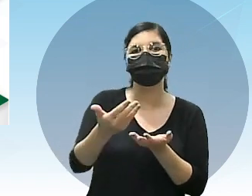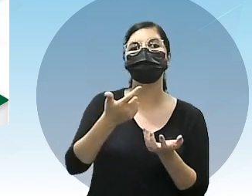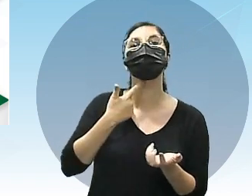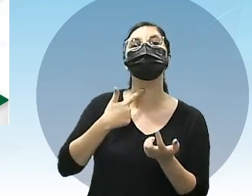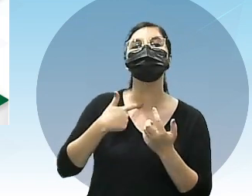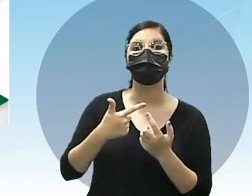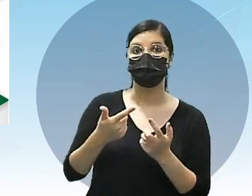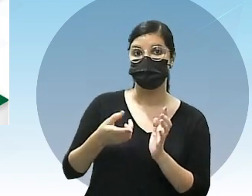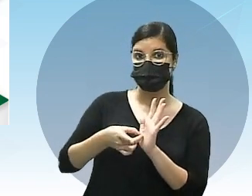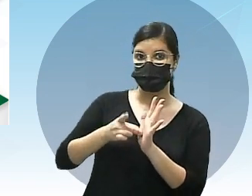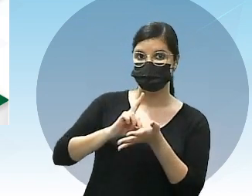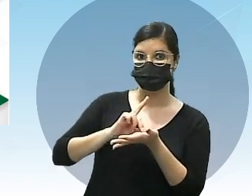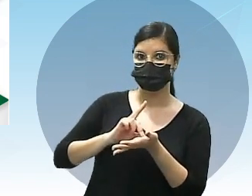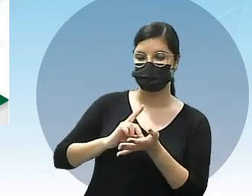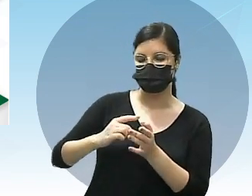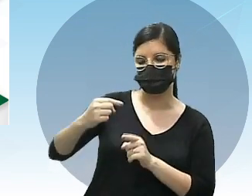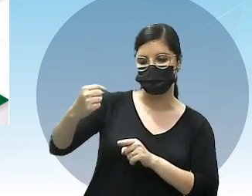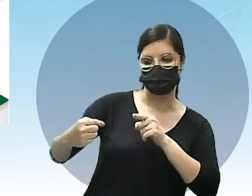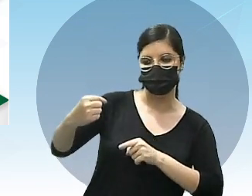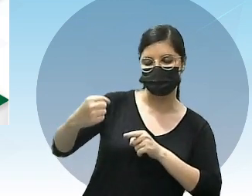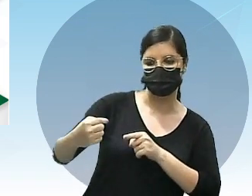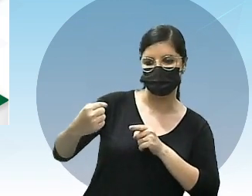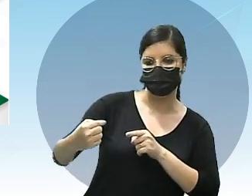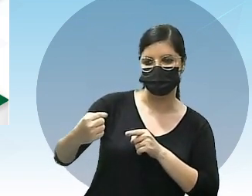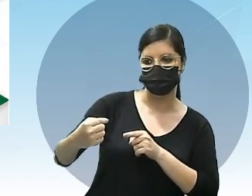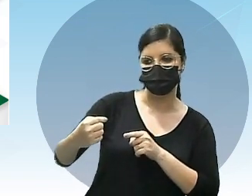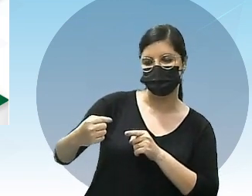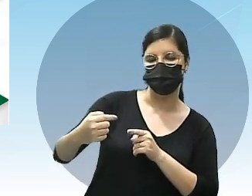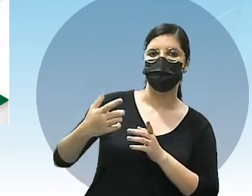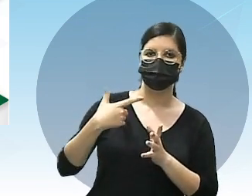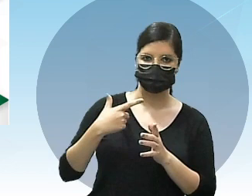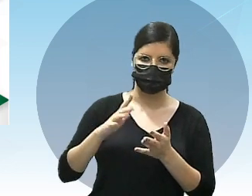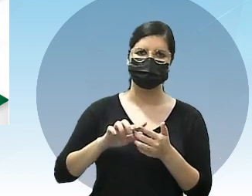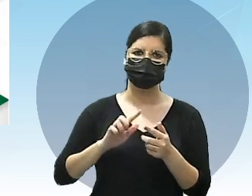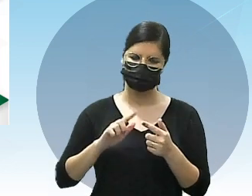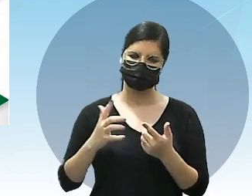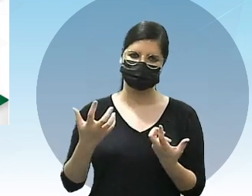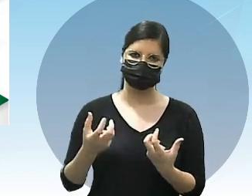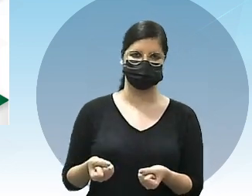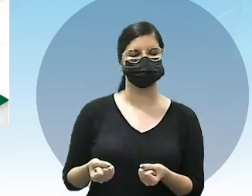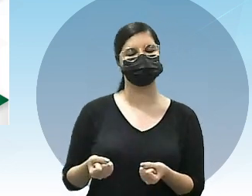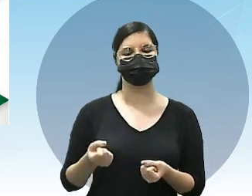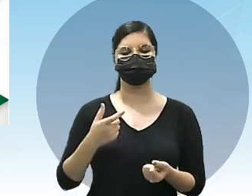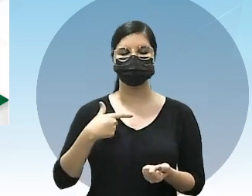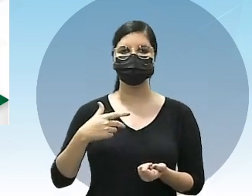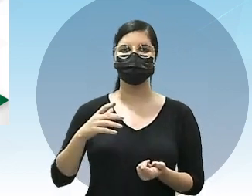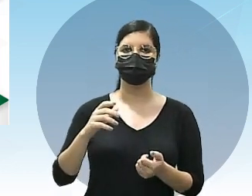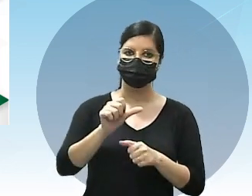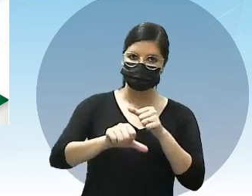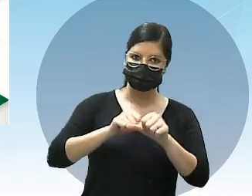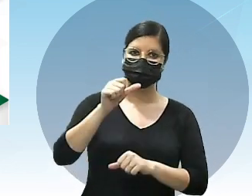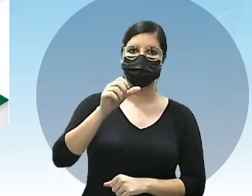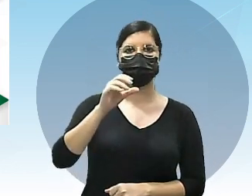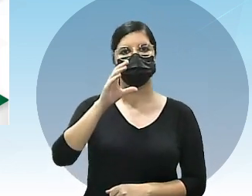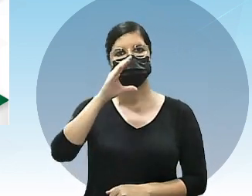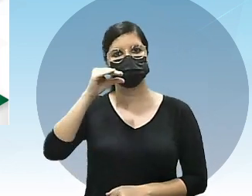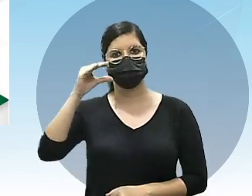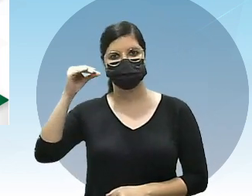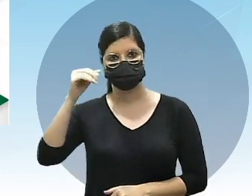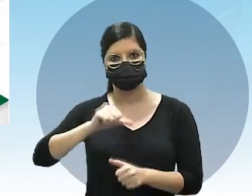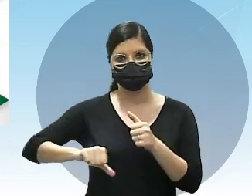aquilo Oi me dá o adversário né também é utilizada nos rituais de passagem como eu falei né de fazer de adolescência para a fase adulta